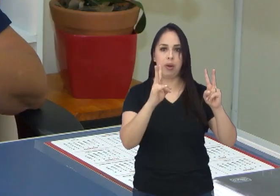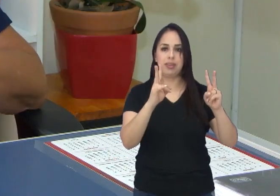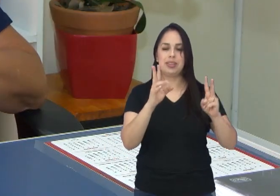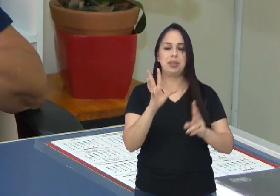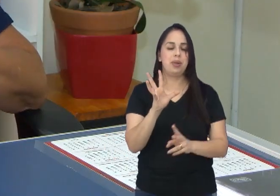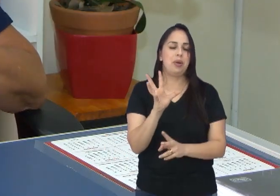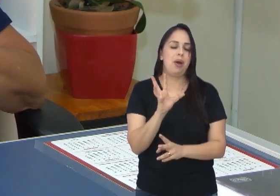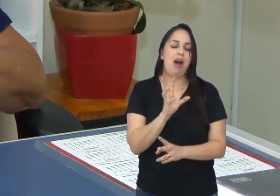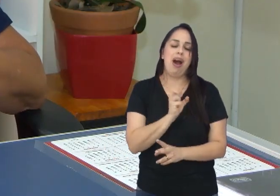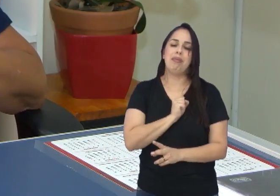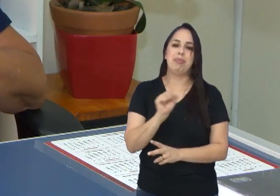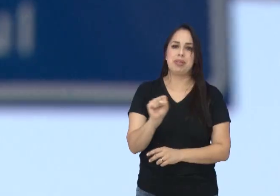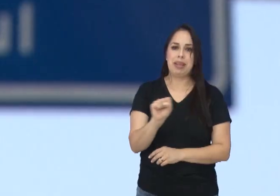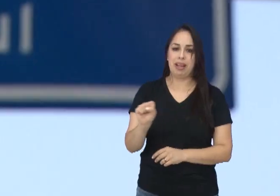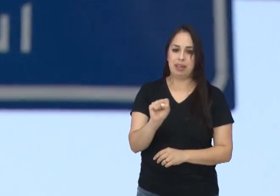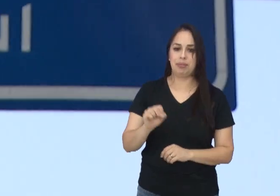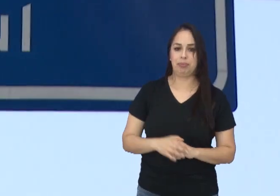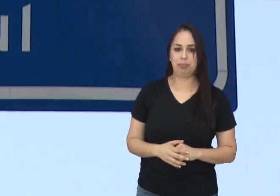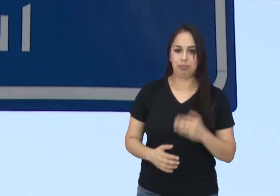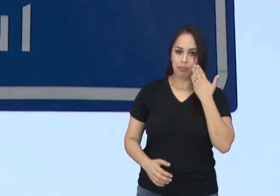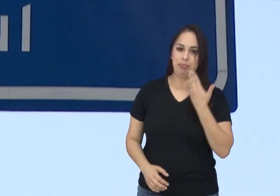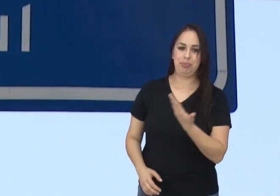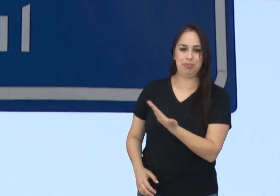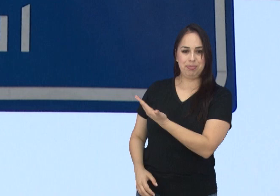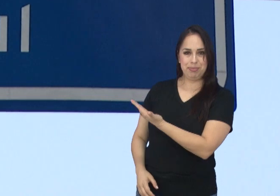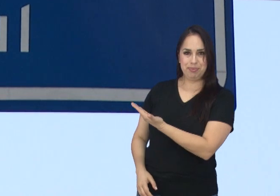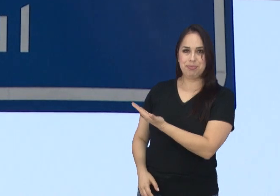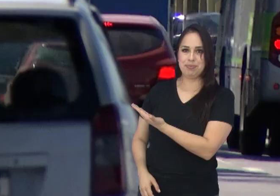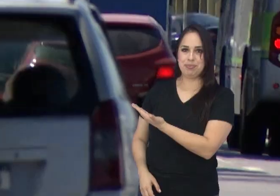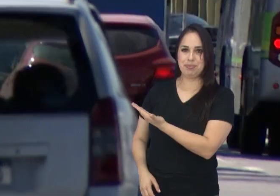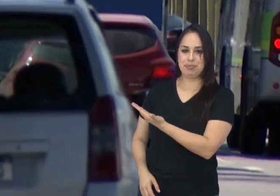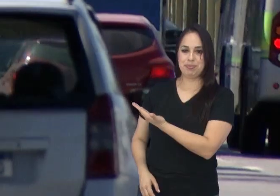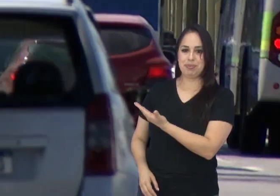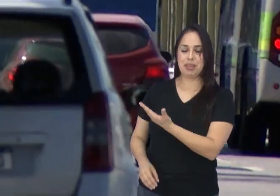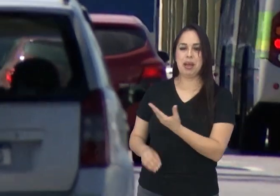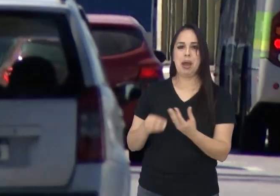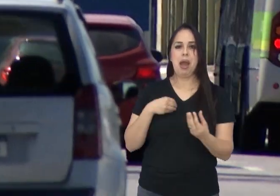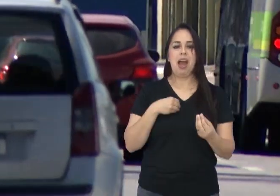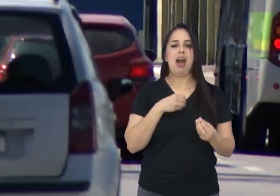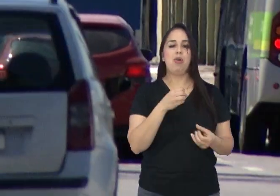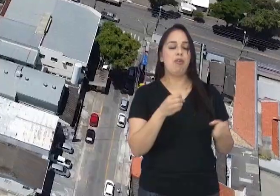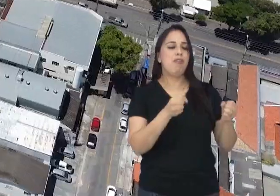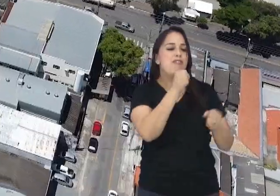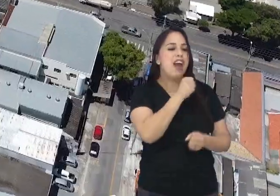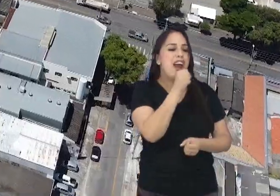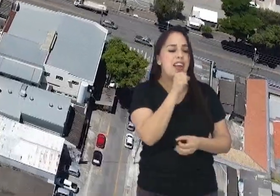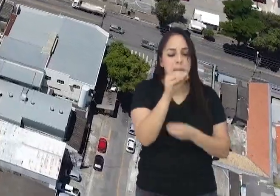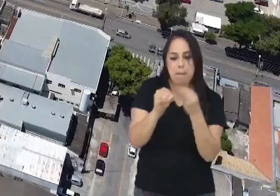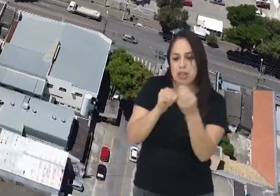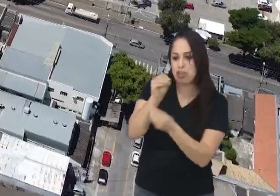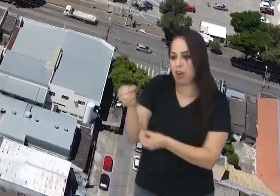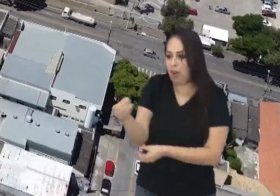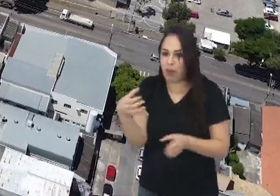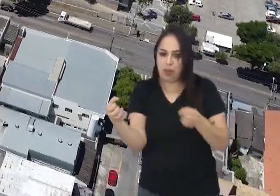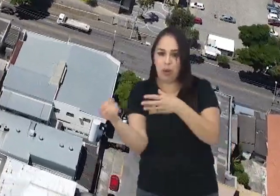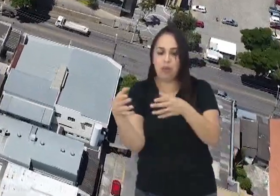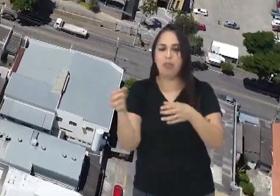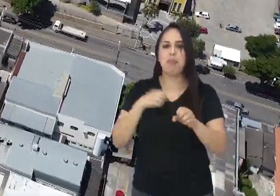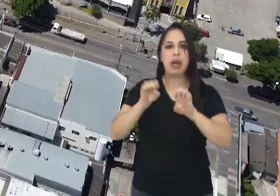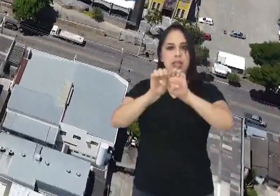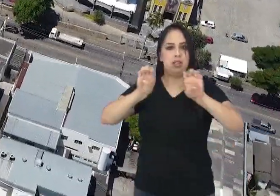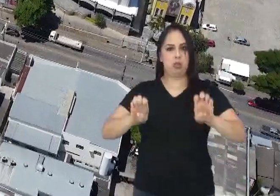paixão mesmo pelo Jardim Satélite. O Jardim Satélite mistura o antigo com o moderno e chama a atenção pela estrutura